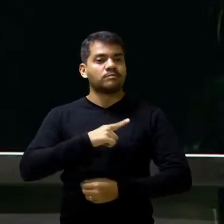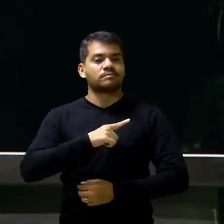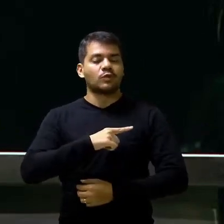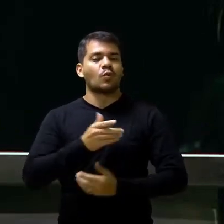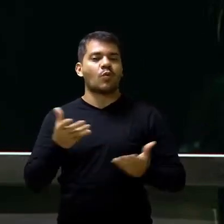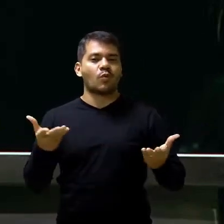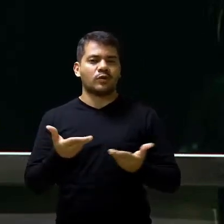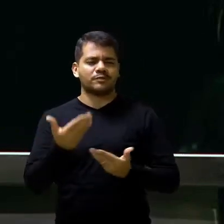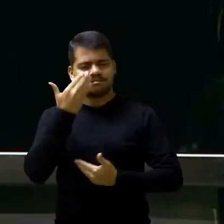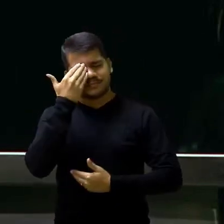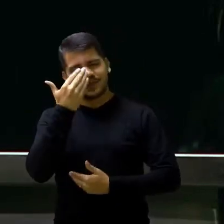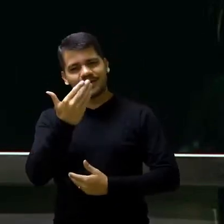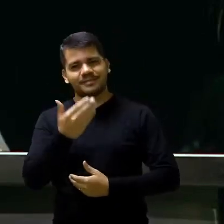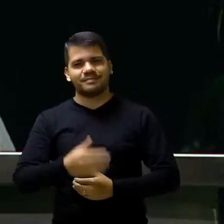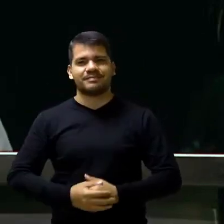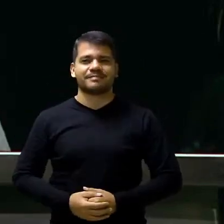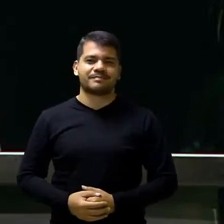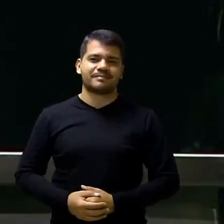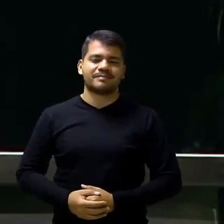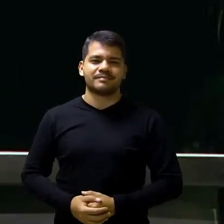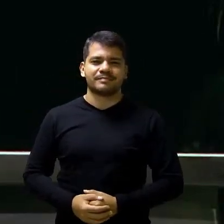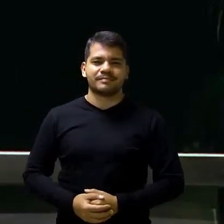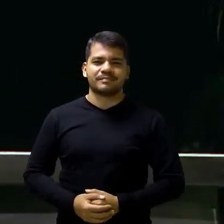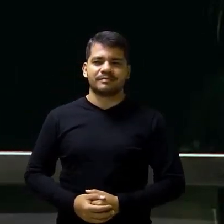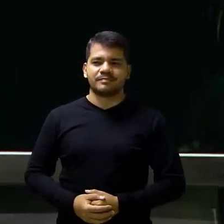hoje. Muito obrigada.